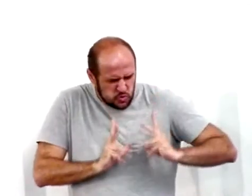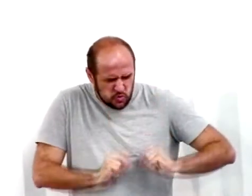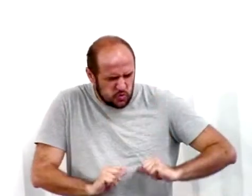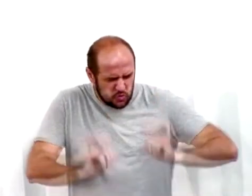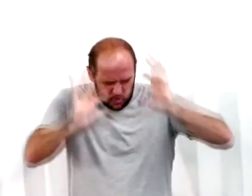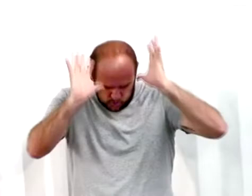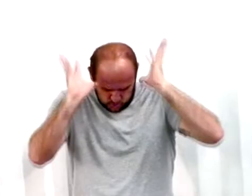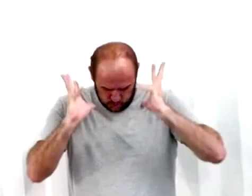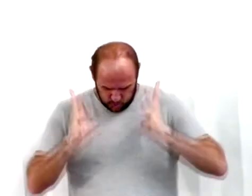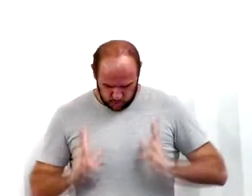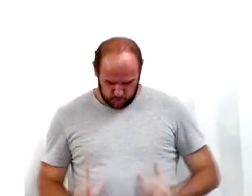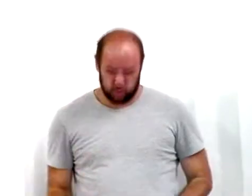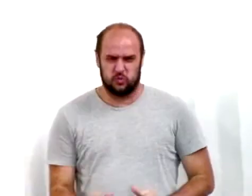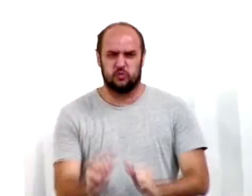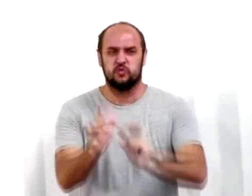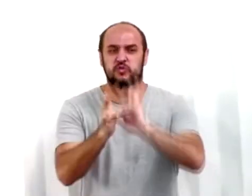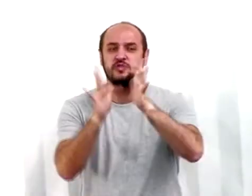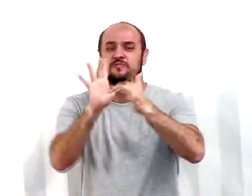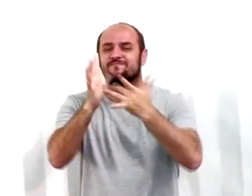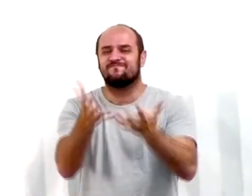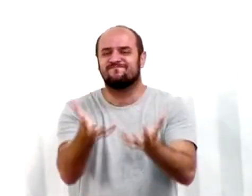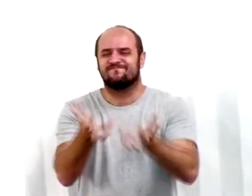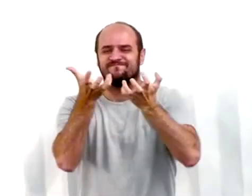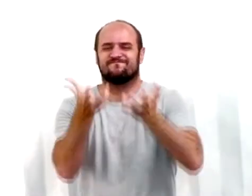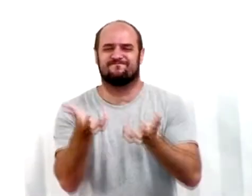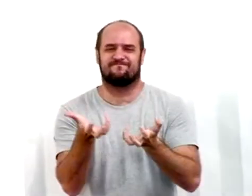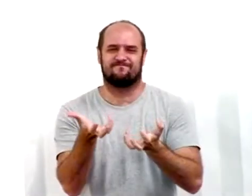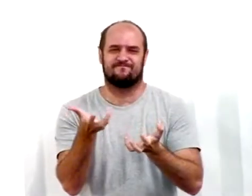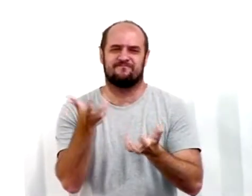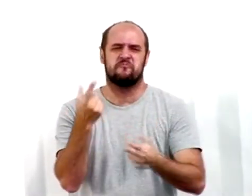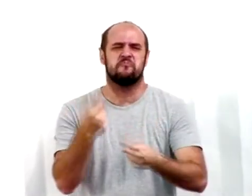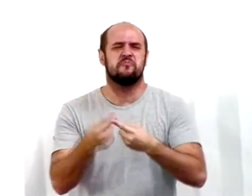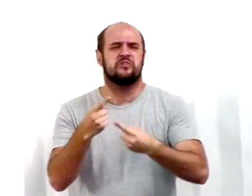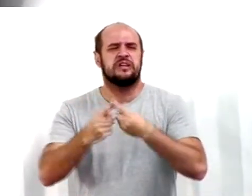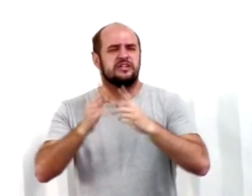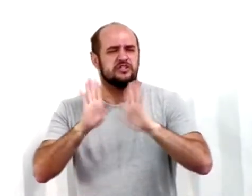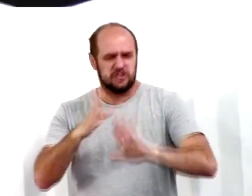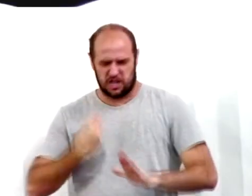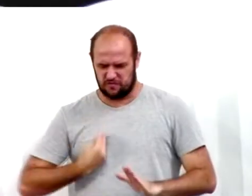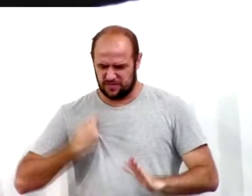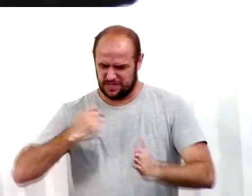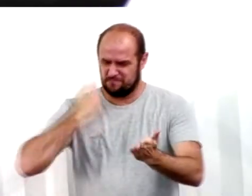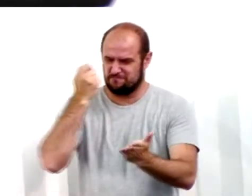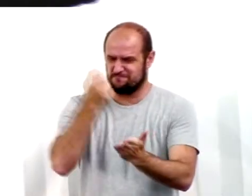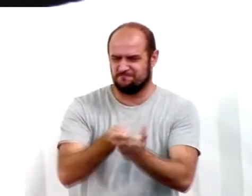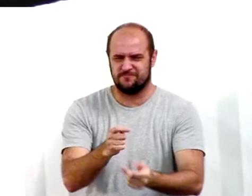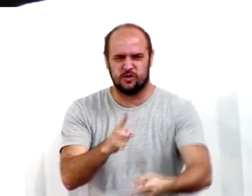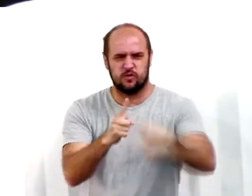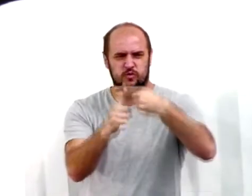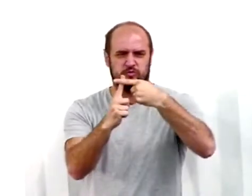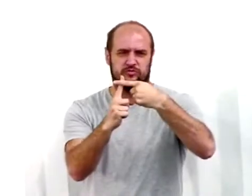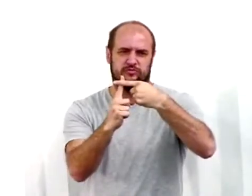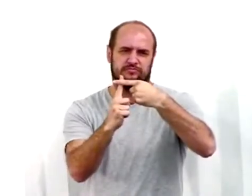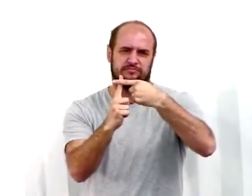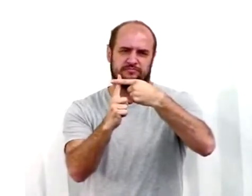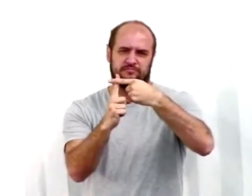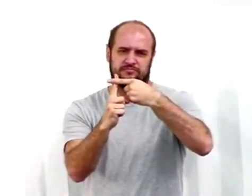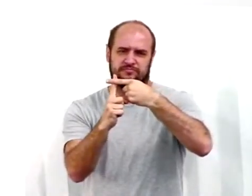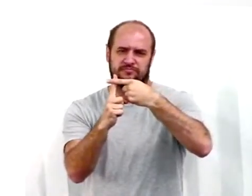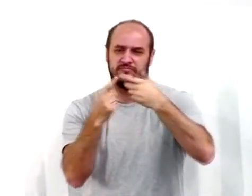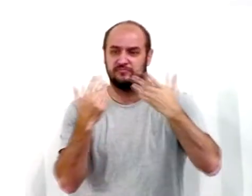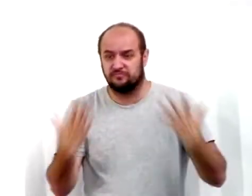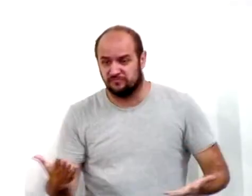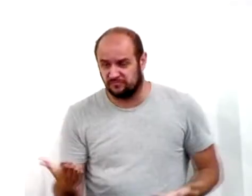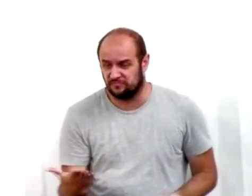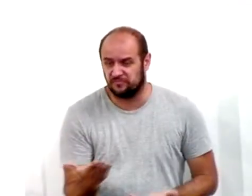milímetro Cristo quer, porque Ele comprou as nossas vidas na cruz do Calvário. É por isso que